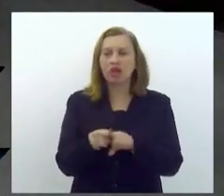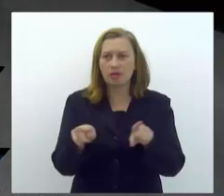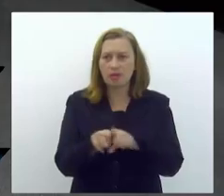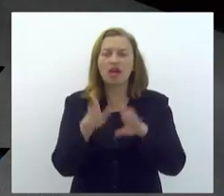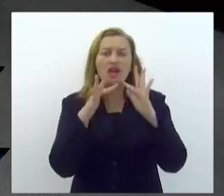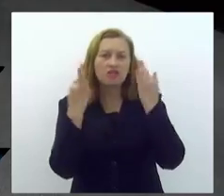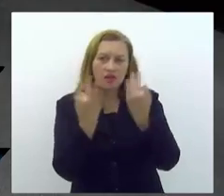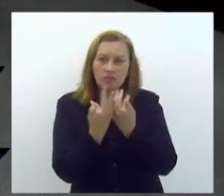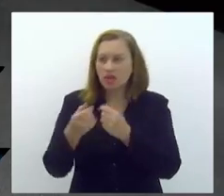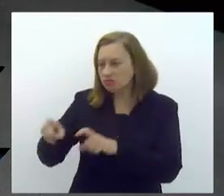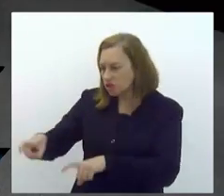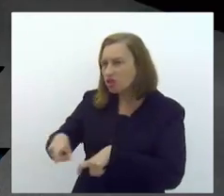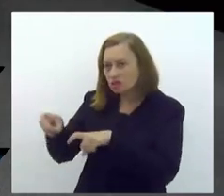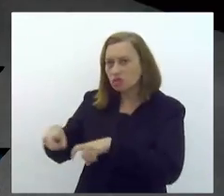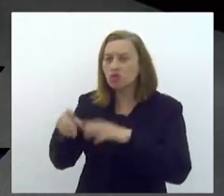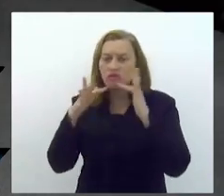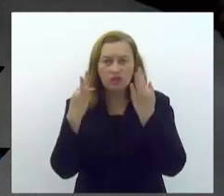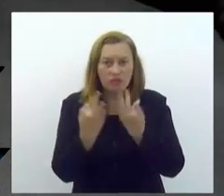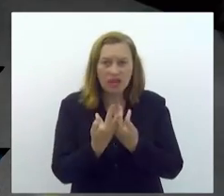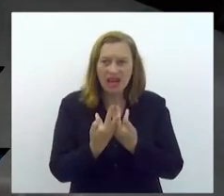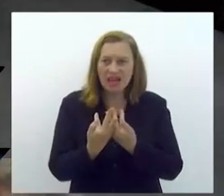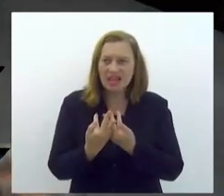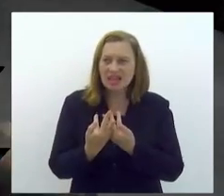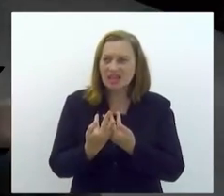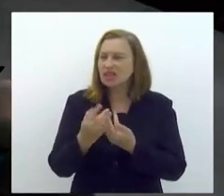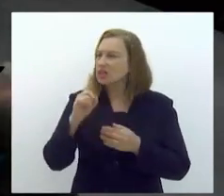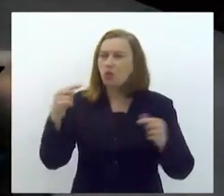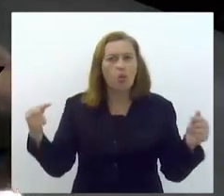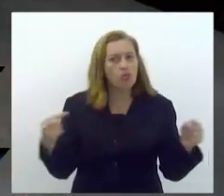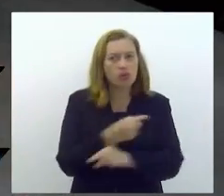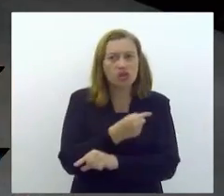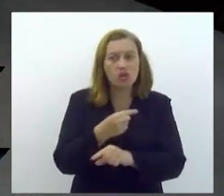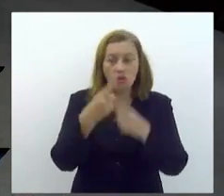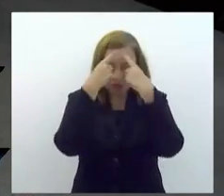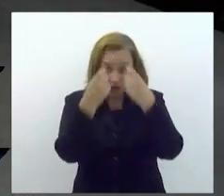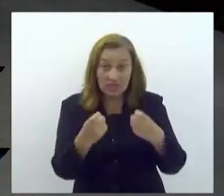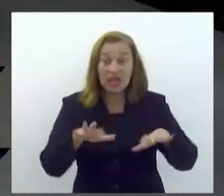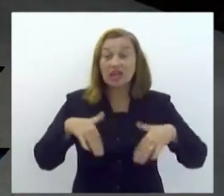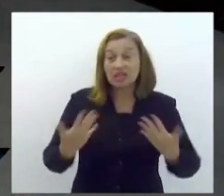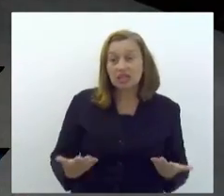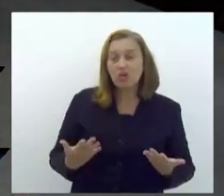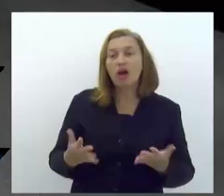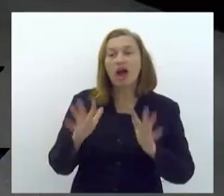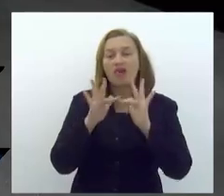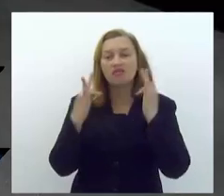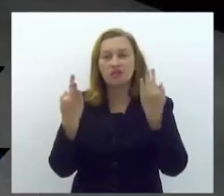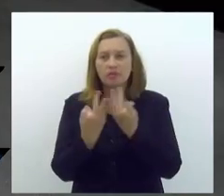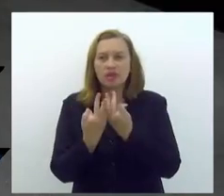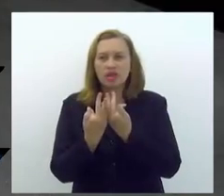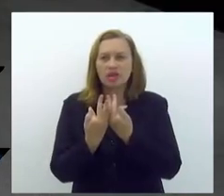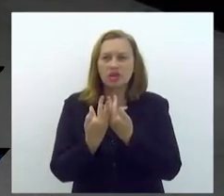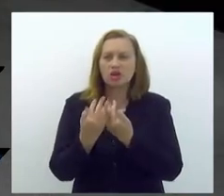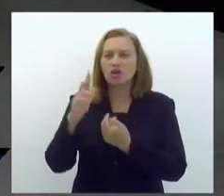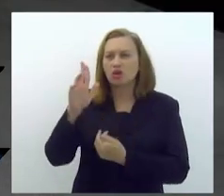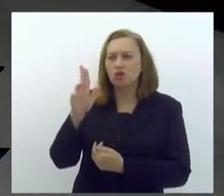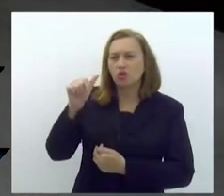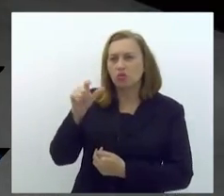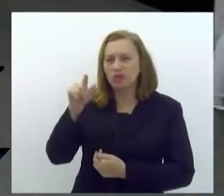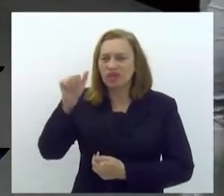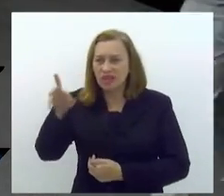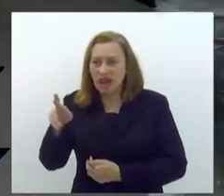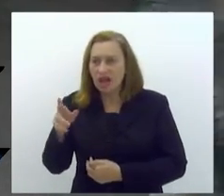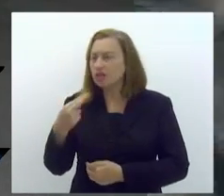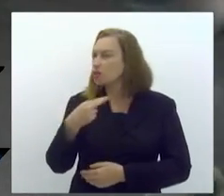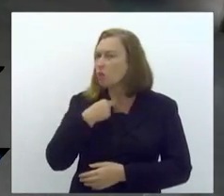de agricultor de Agricultura Familiar nada tem a ver com violência Então as famílias de Lumiar não podem ser taxadas de